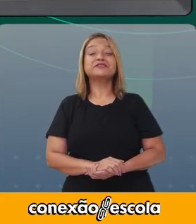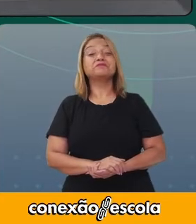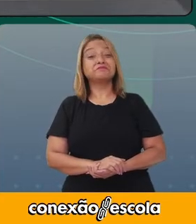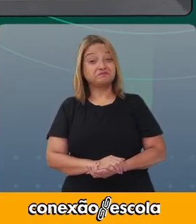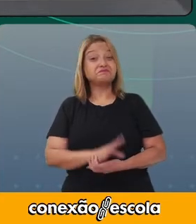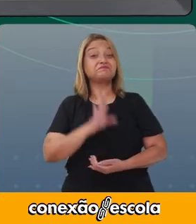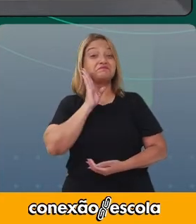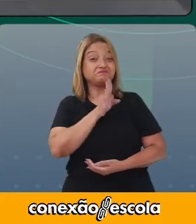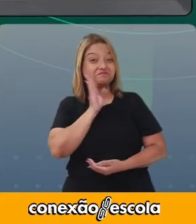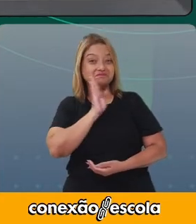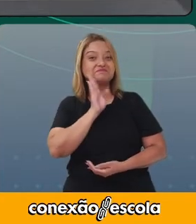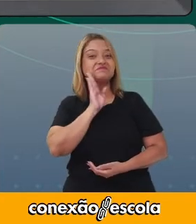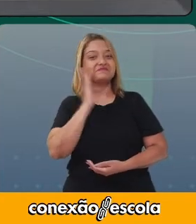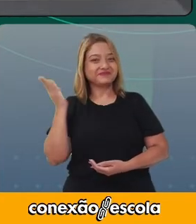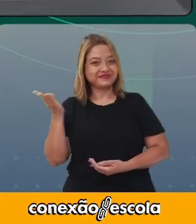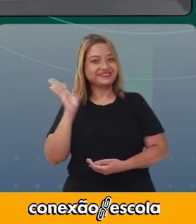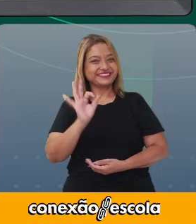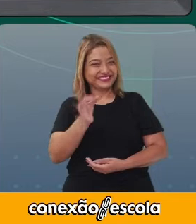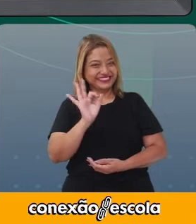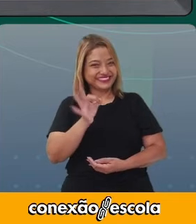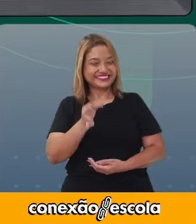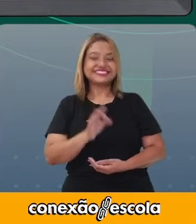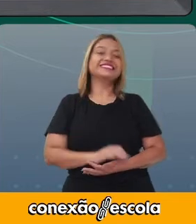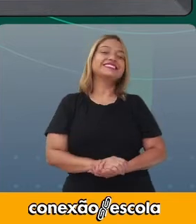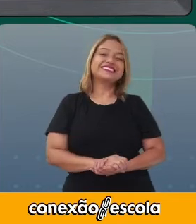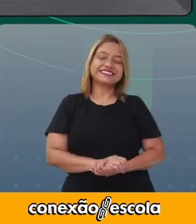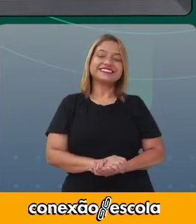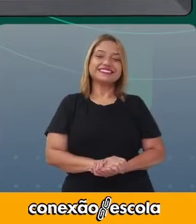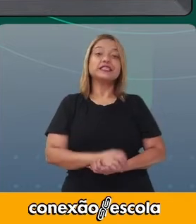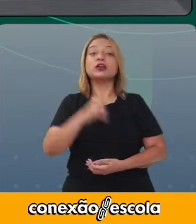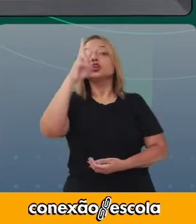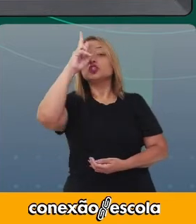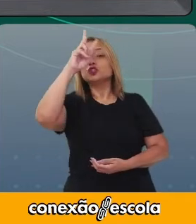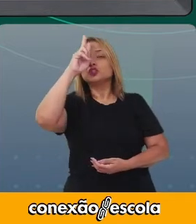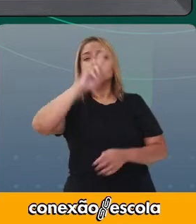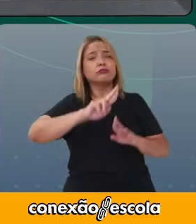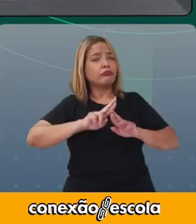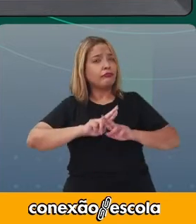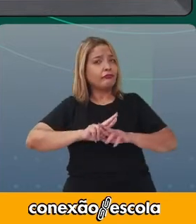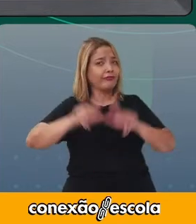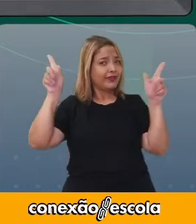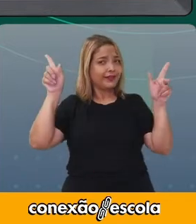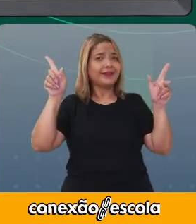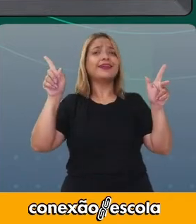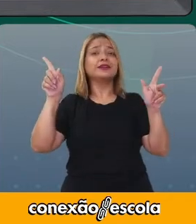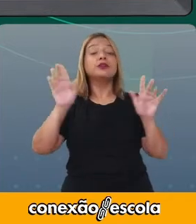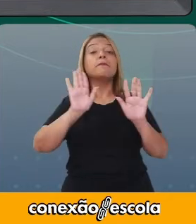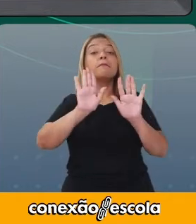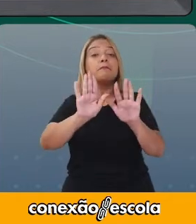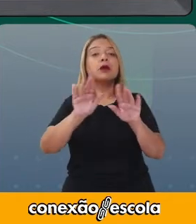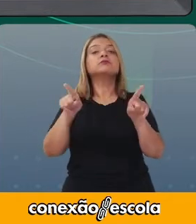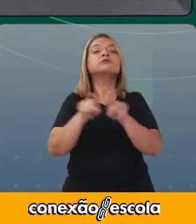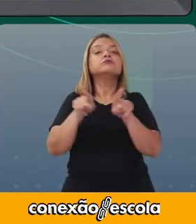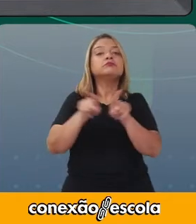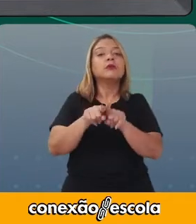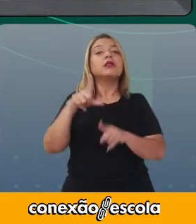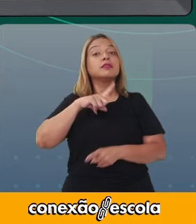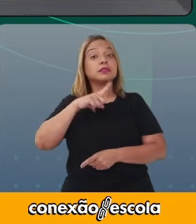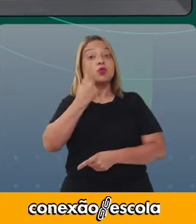Que legal, não é mesmo, gente? Uma história diferente, mas que também tem